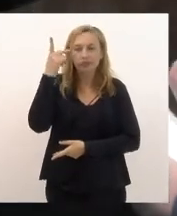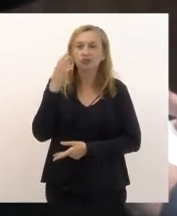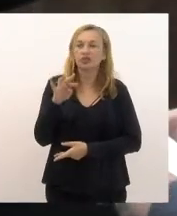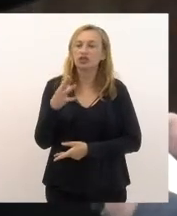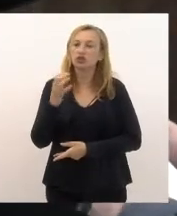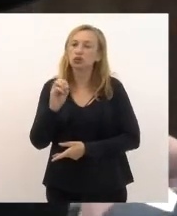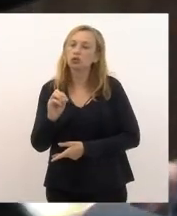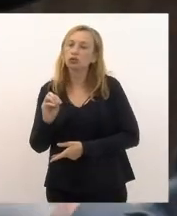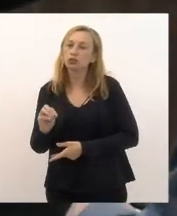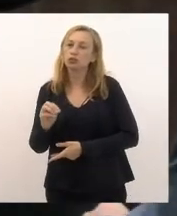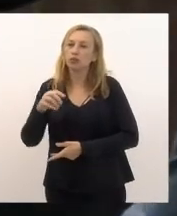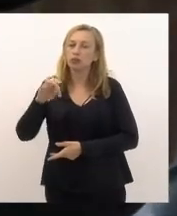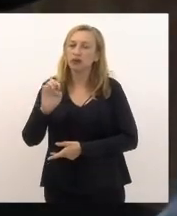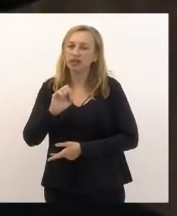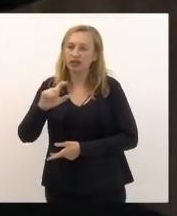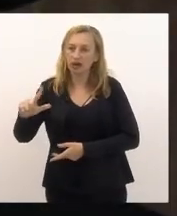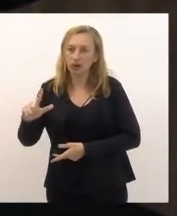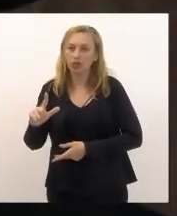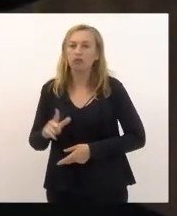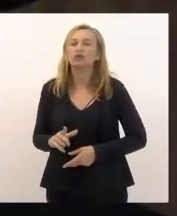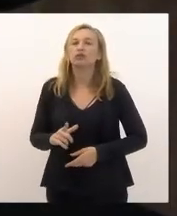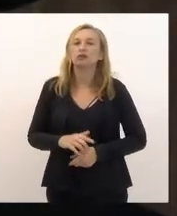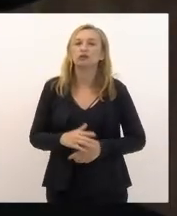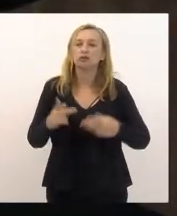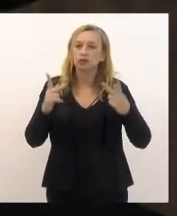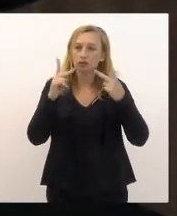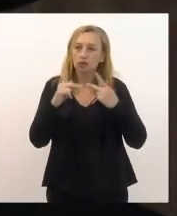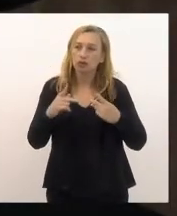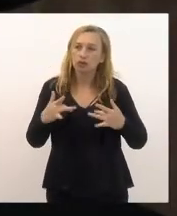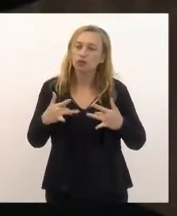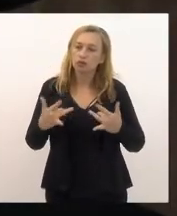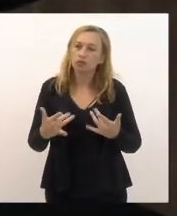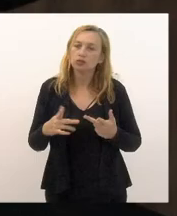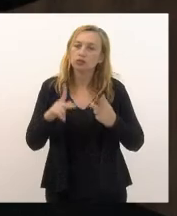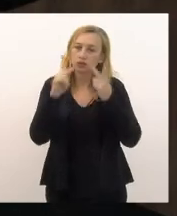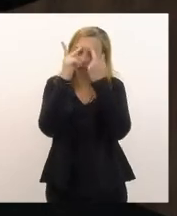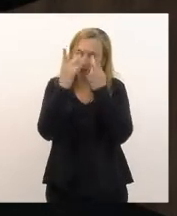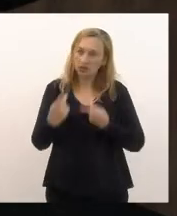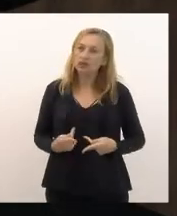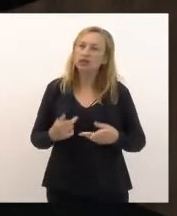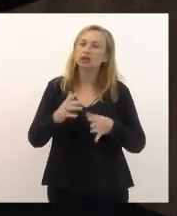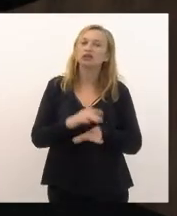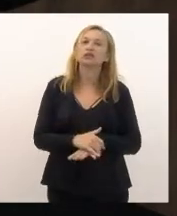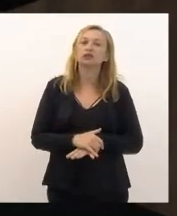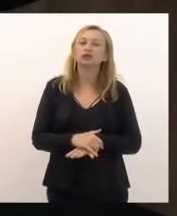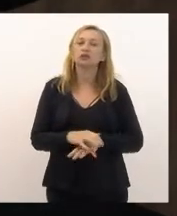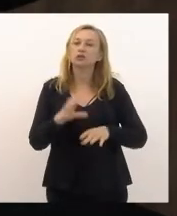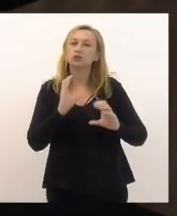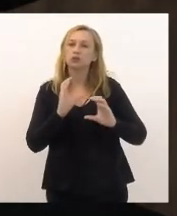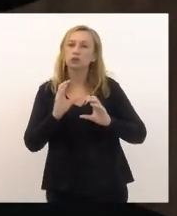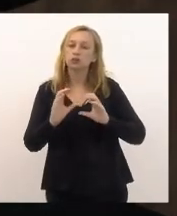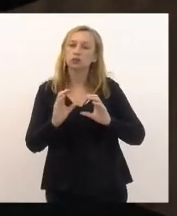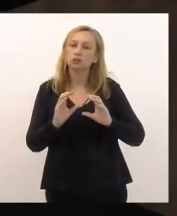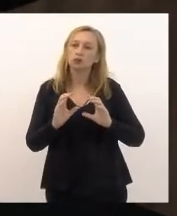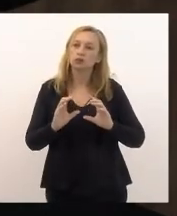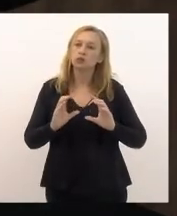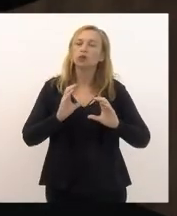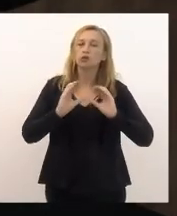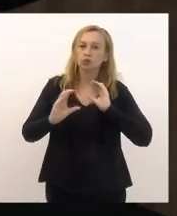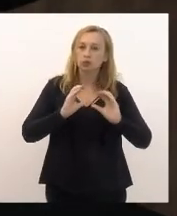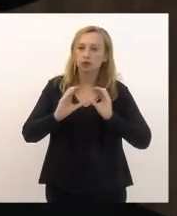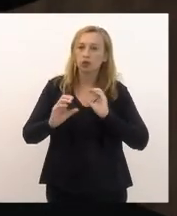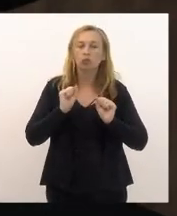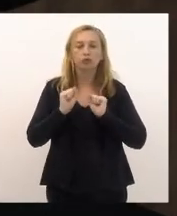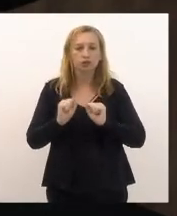pudesse acontecer de uma perspectiva mais humanizada, mais, enfim, dialógica, aproveitando os meios de comunicação que essas pessoas